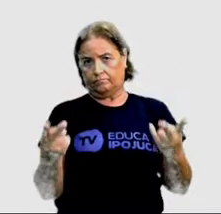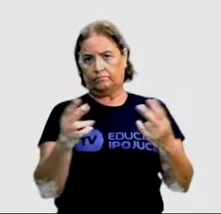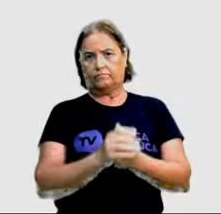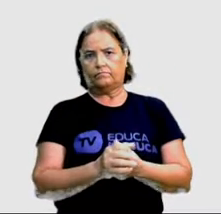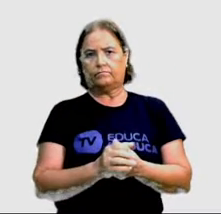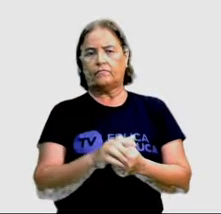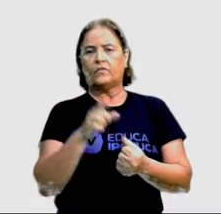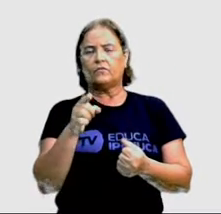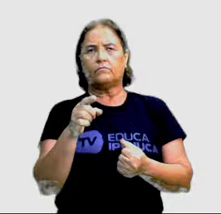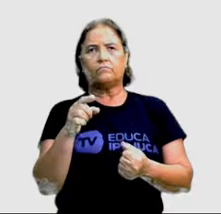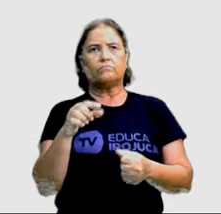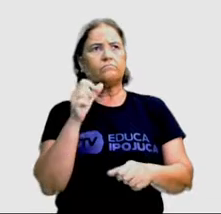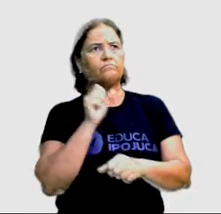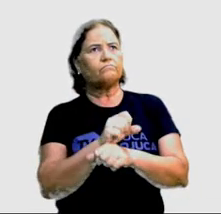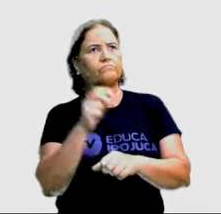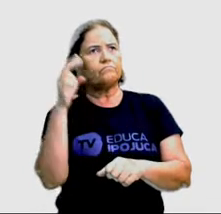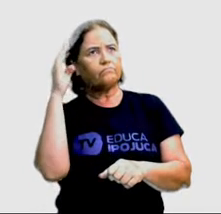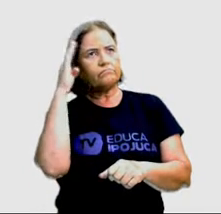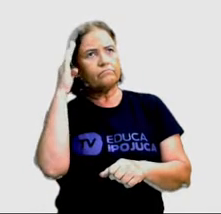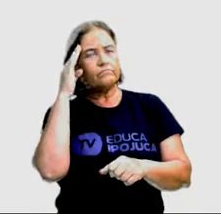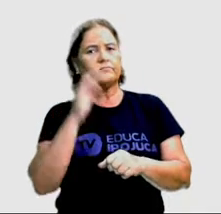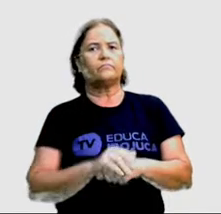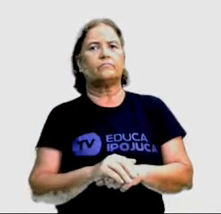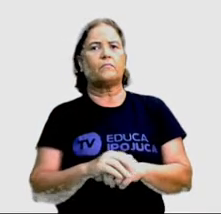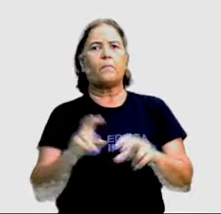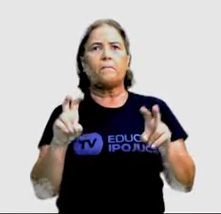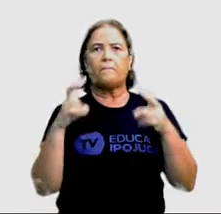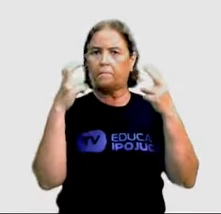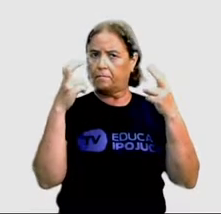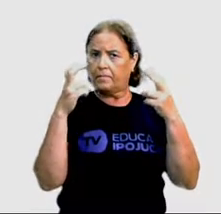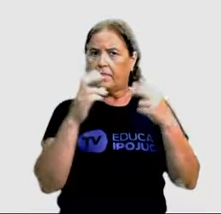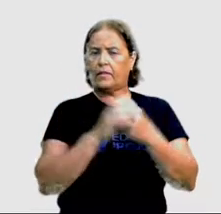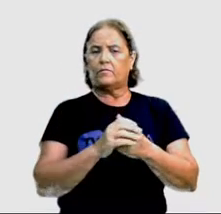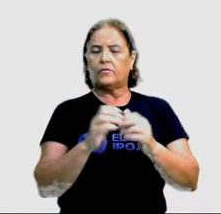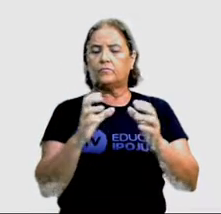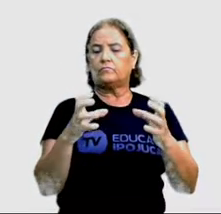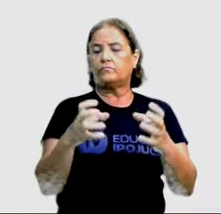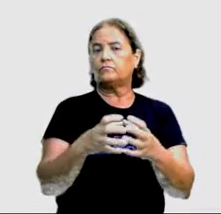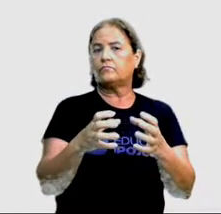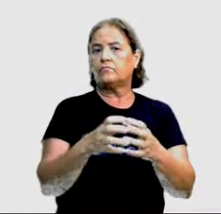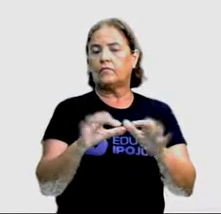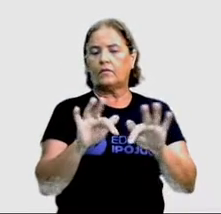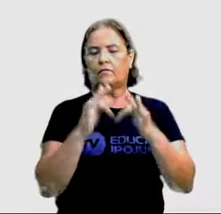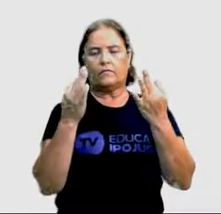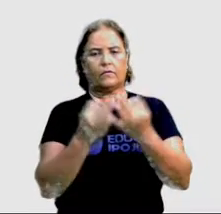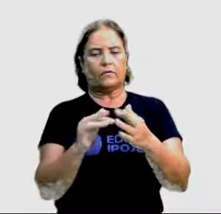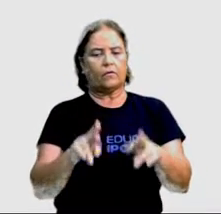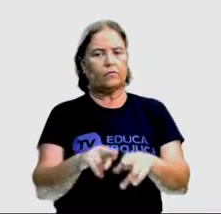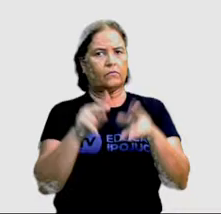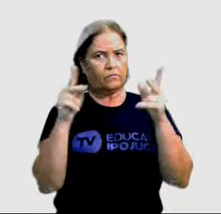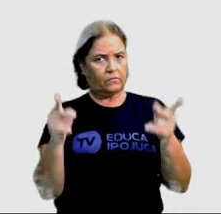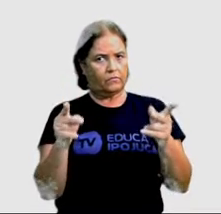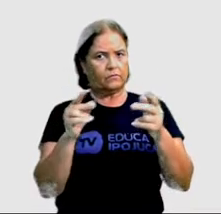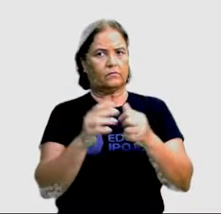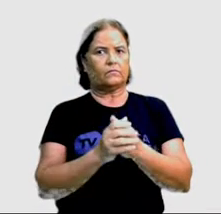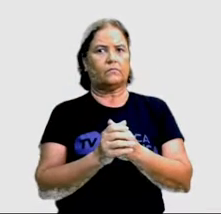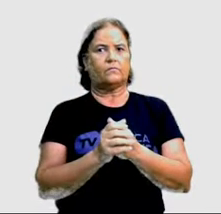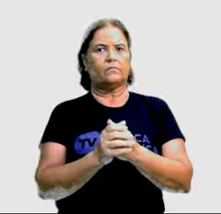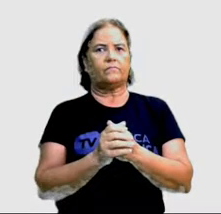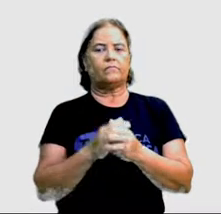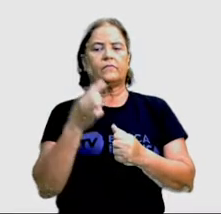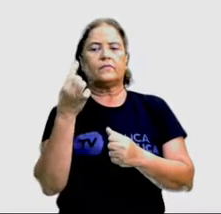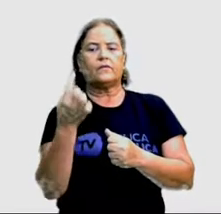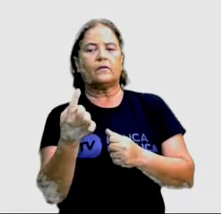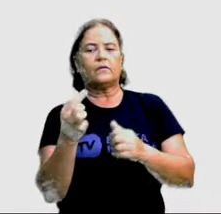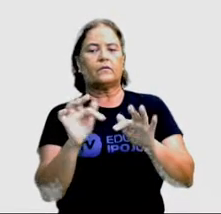já parou para pensar? Já percebeu que os grupos familiares são diferentes?